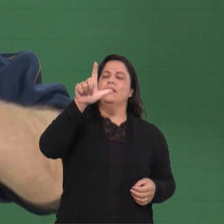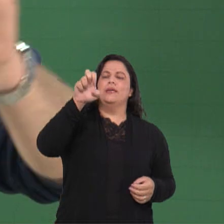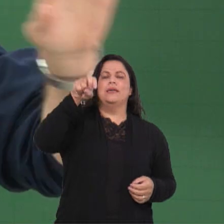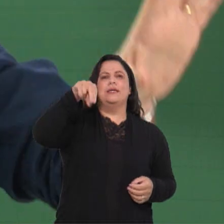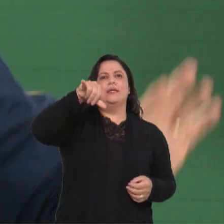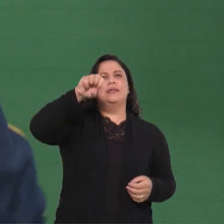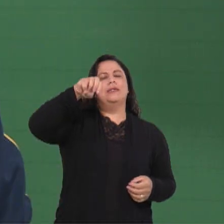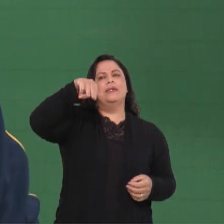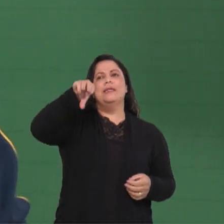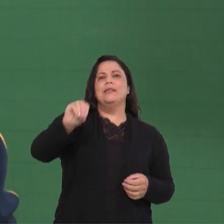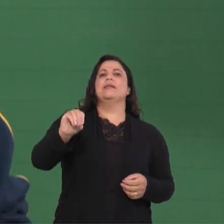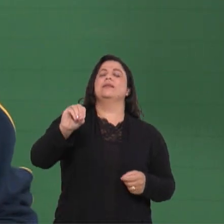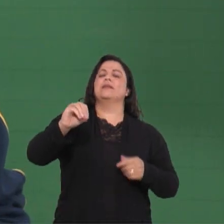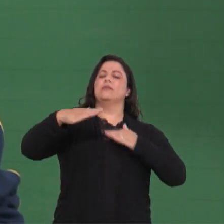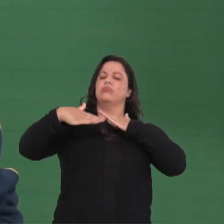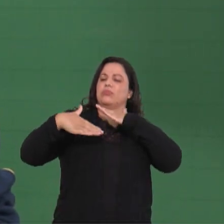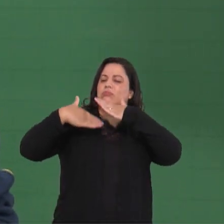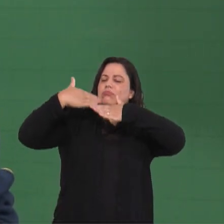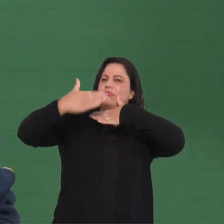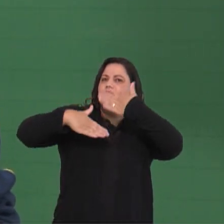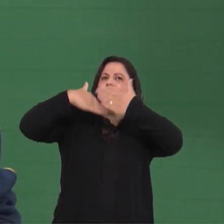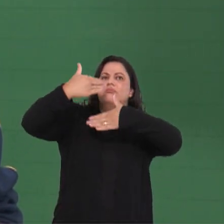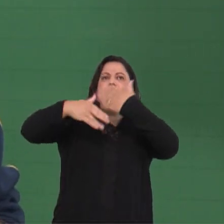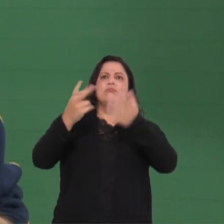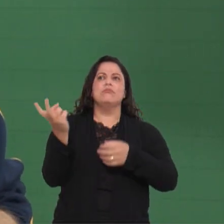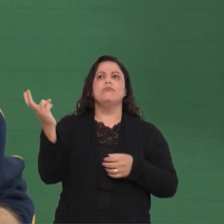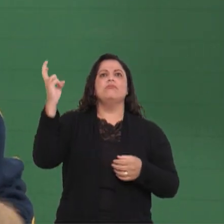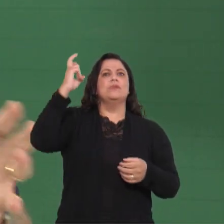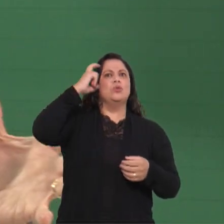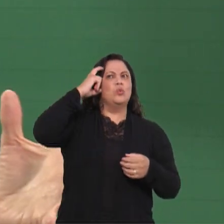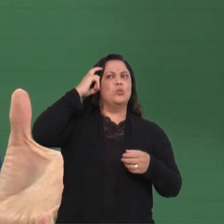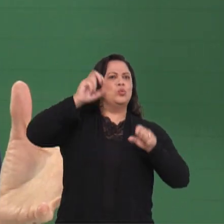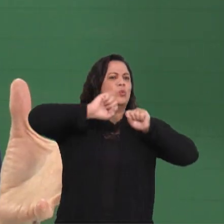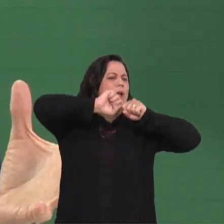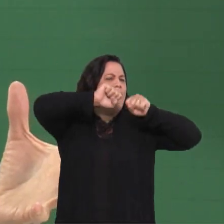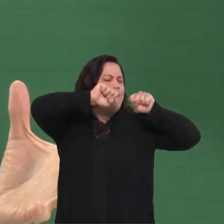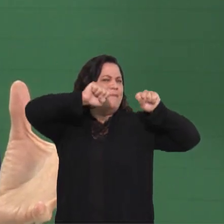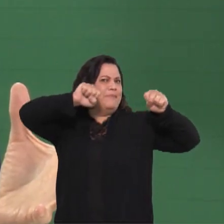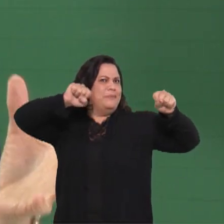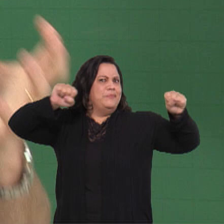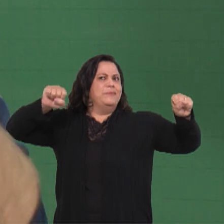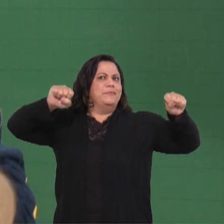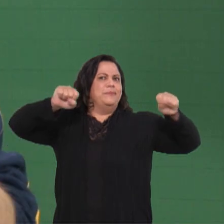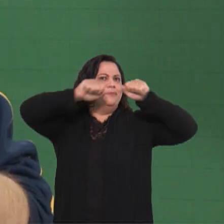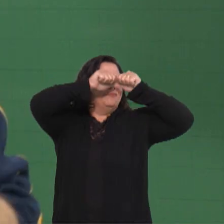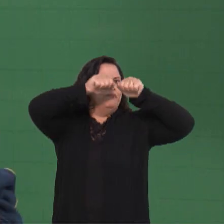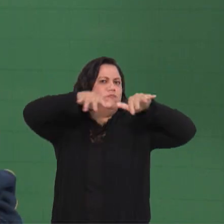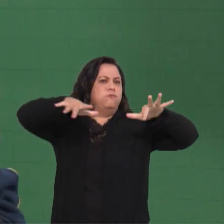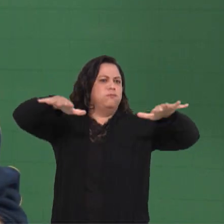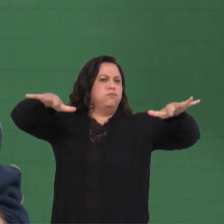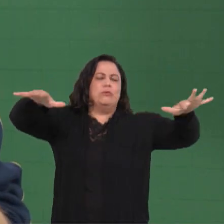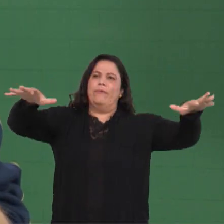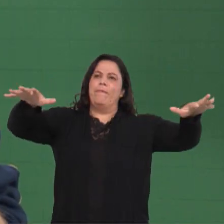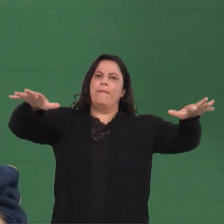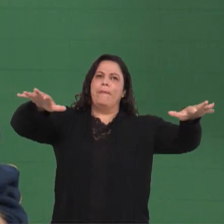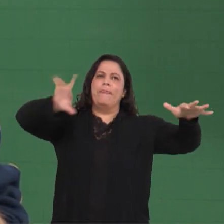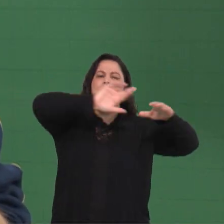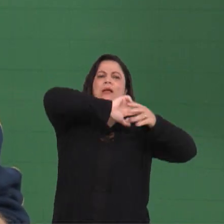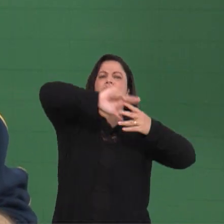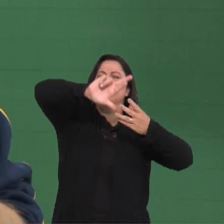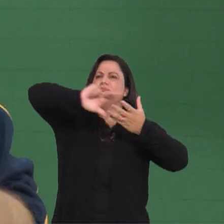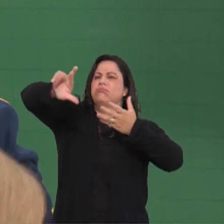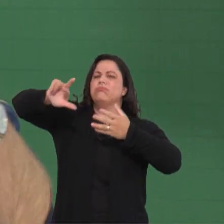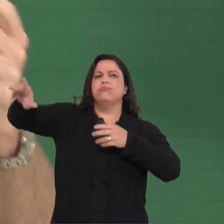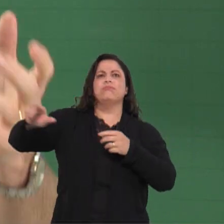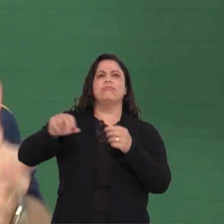extensões, né, tanto no mundo ocidental quanto no mundo oriental. E justamente por essa fusão das culturas, acabou se